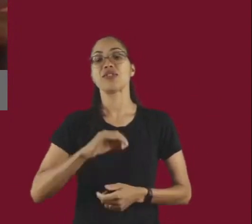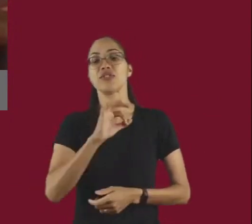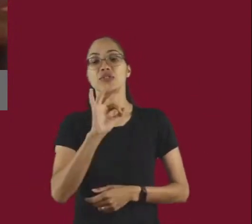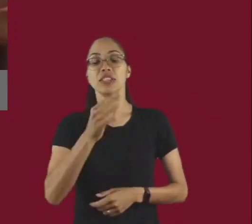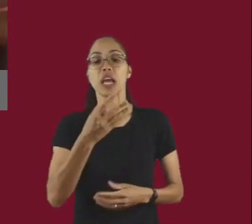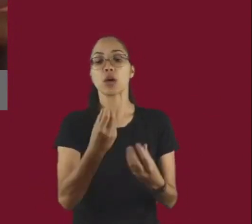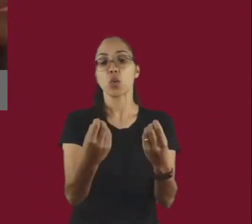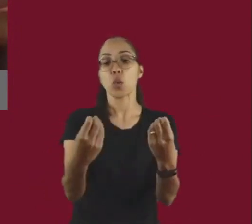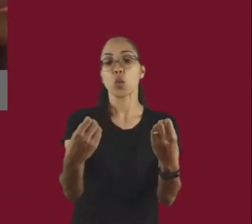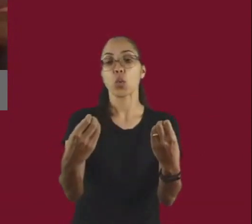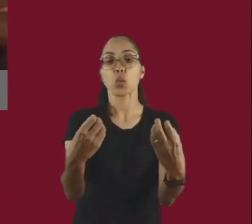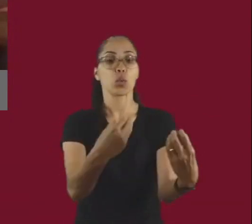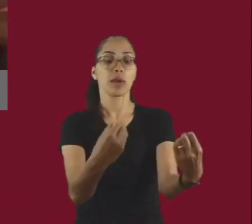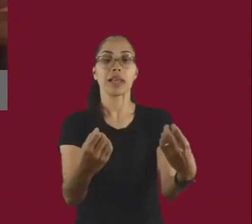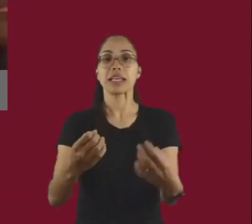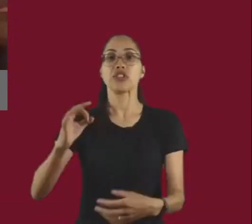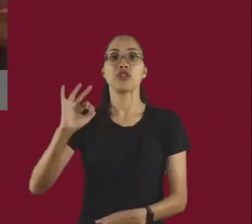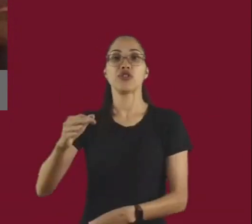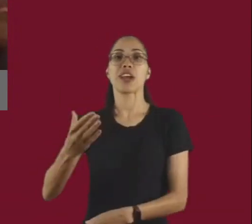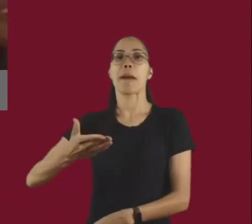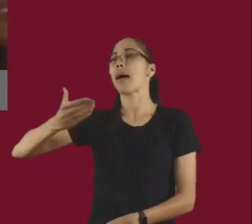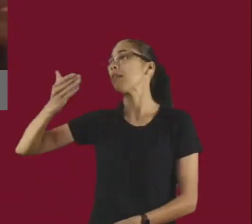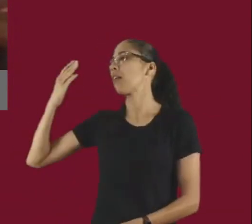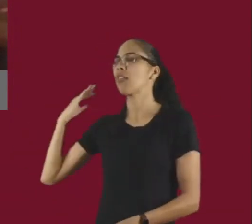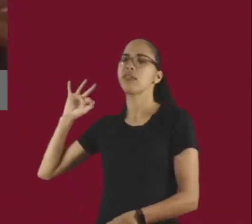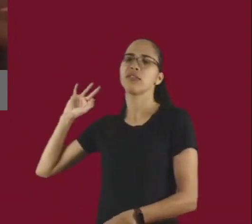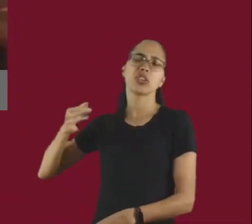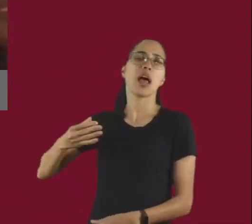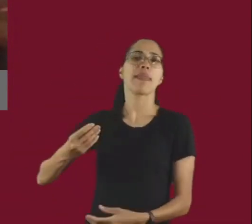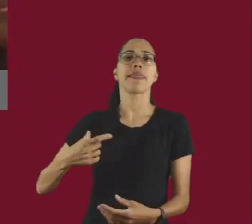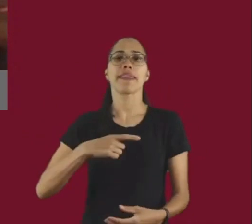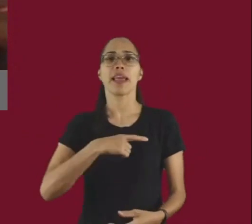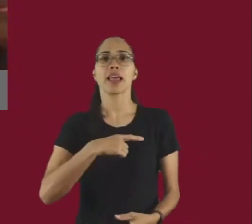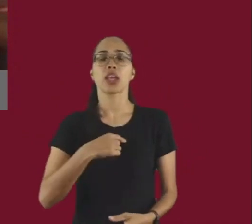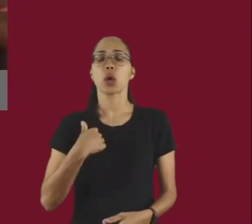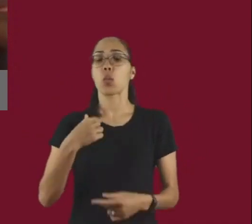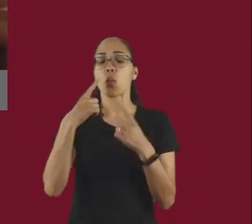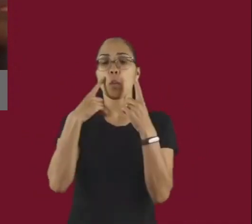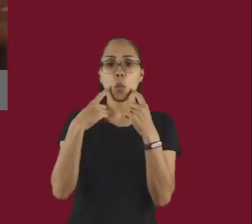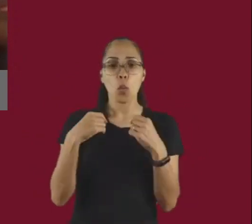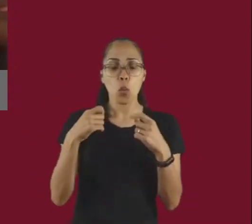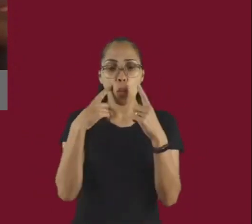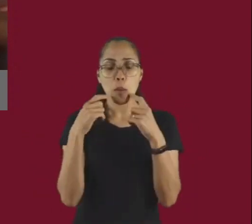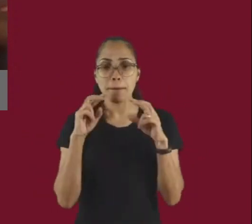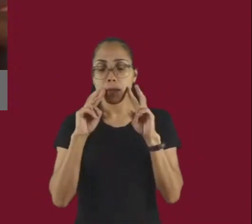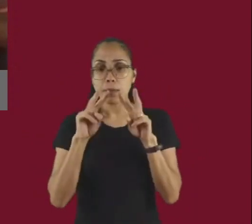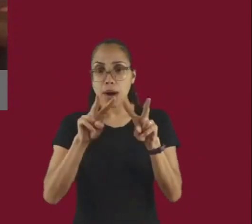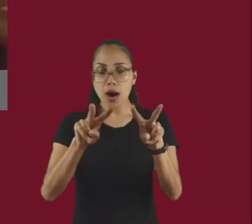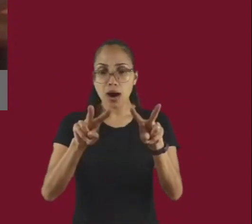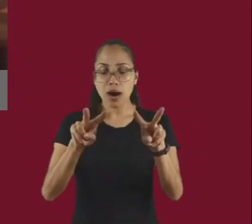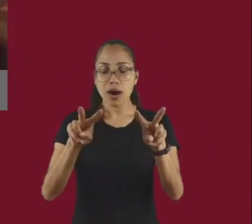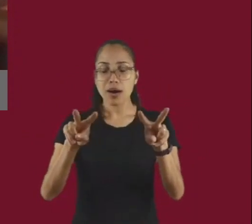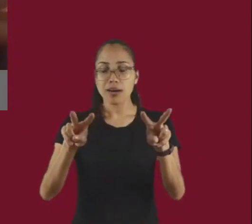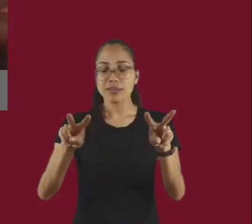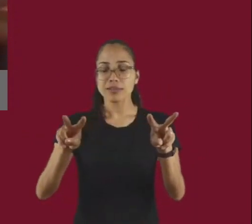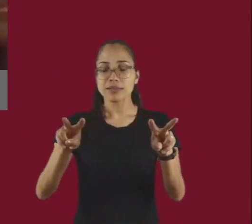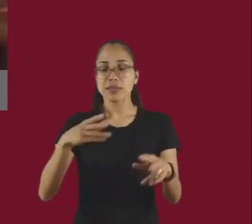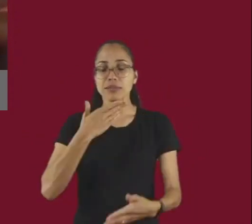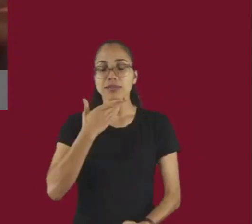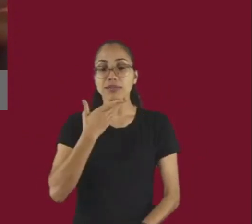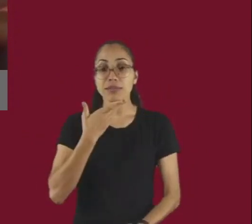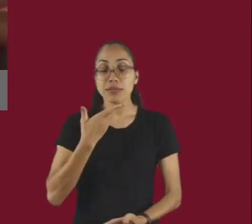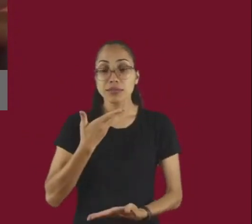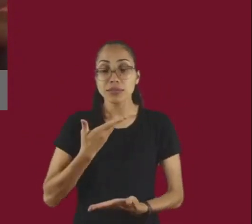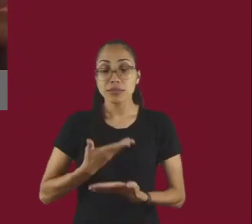E eu nunca tinha visto. E eu chorei porque era chorei